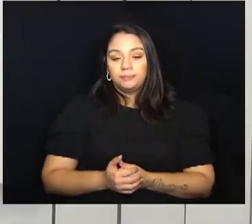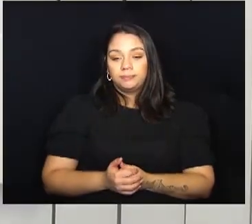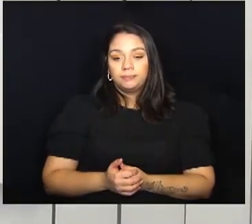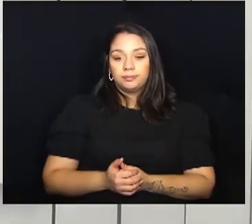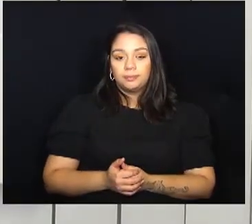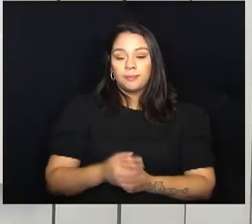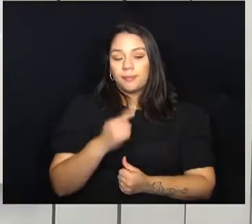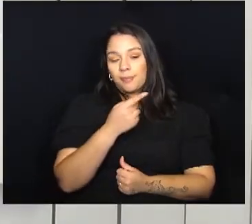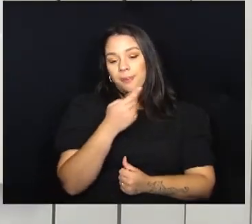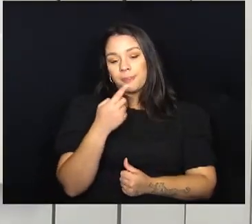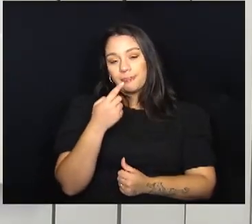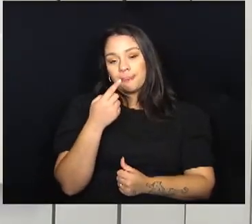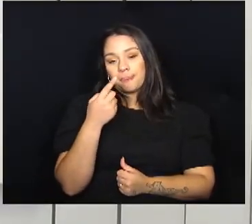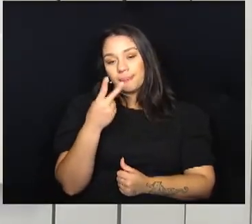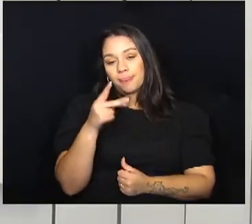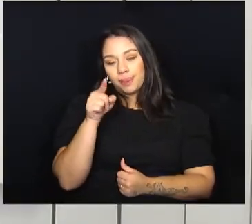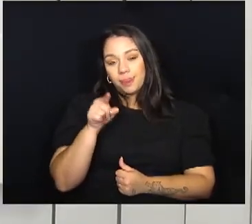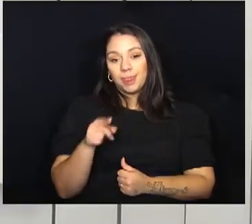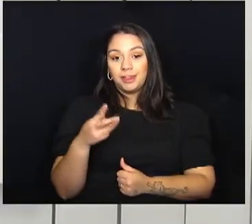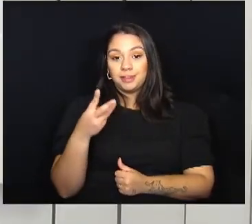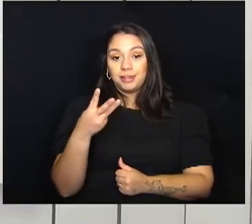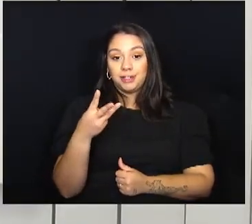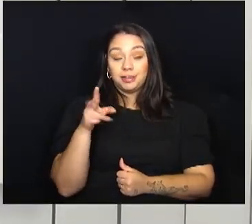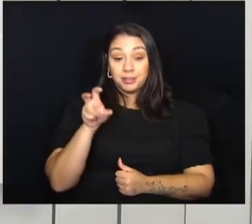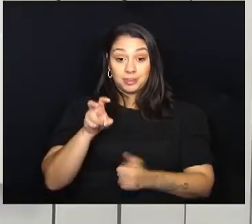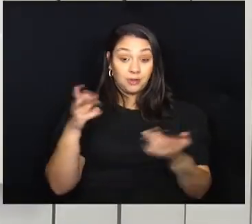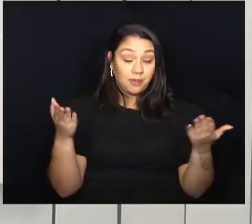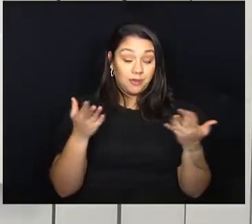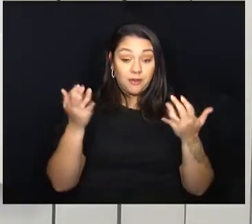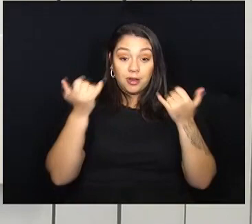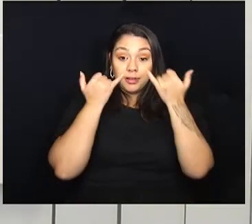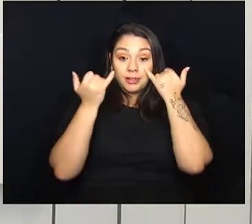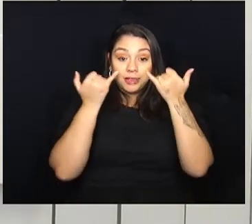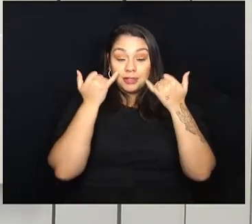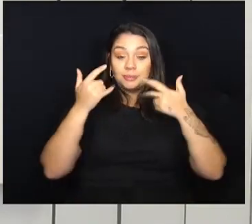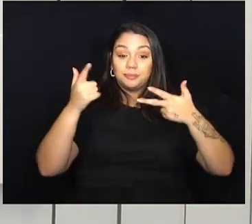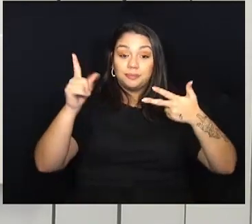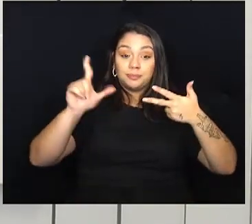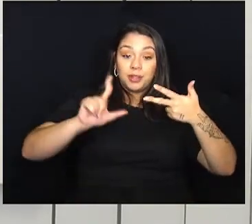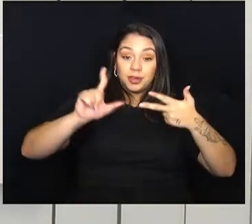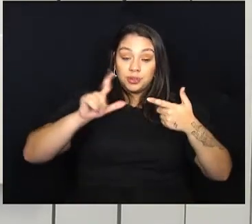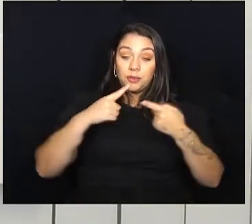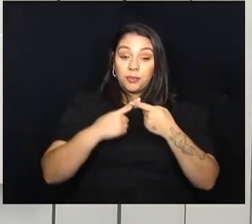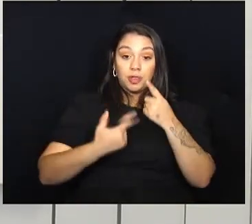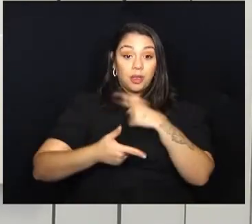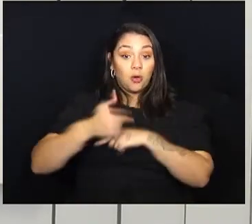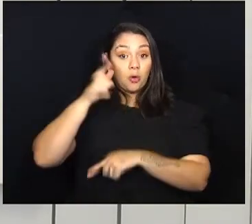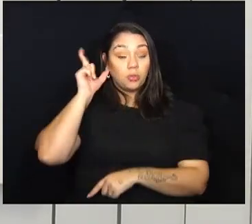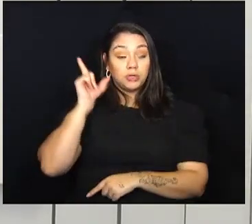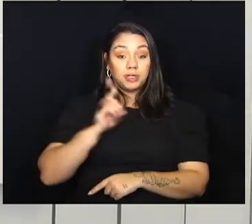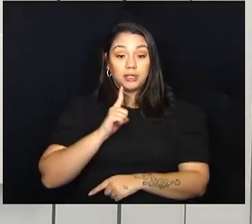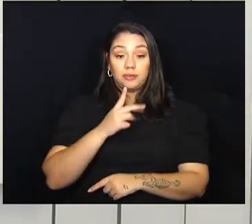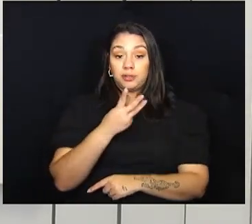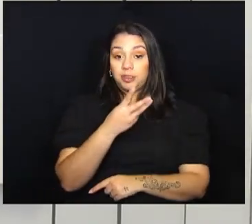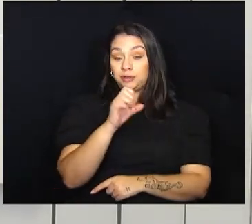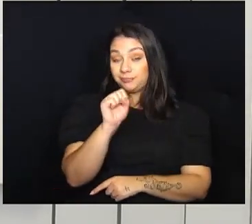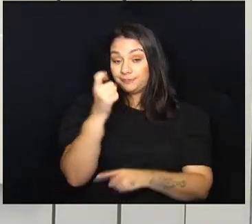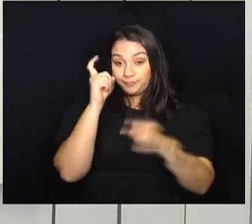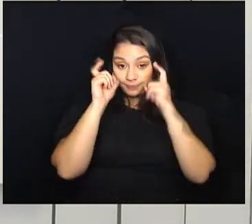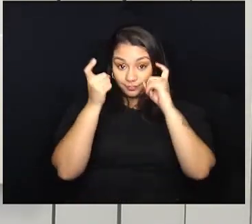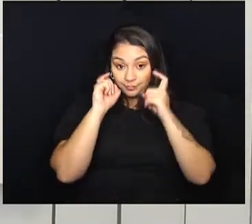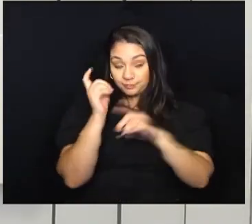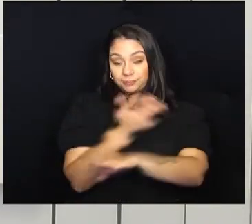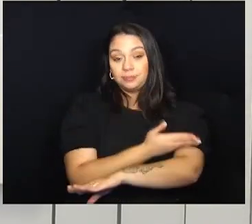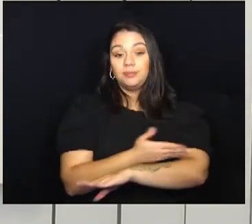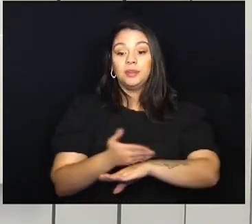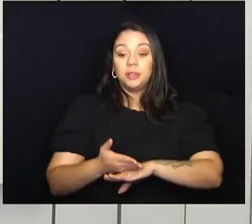Meio-dia mais 35 minutos, hora das notícias do Legislativo, porque ontem foi dia da 38ª reunião